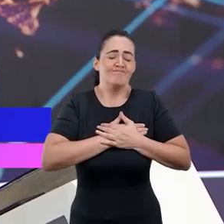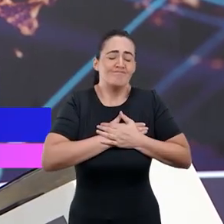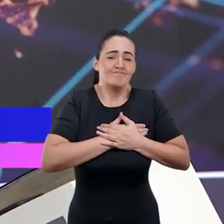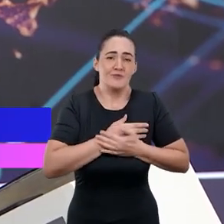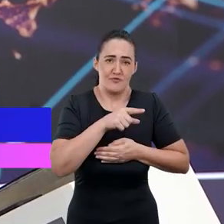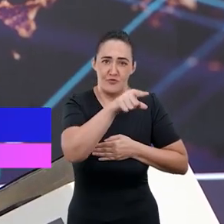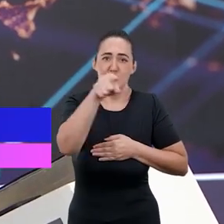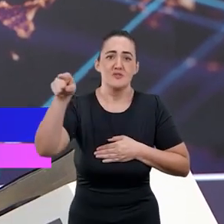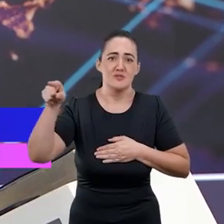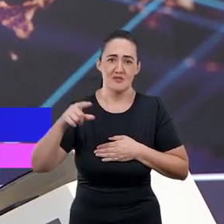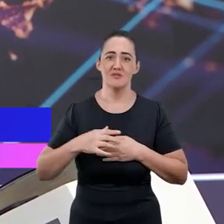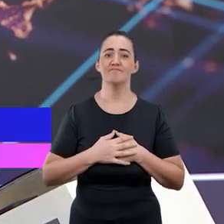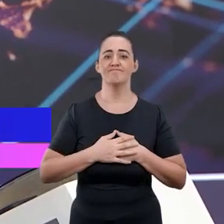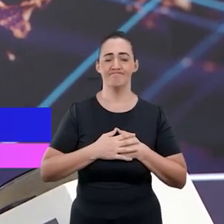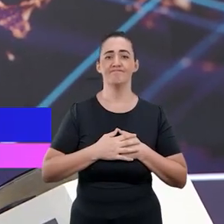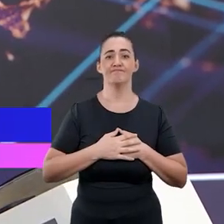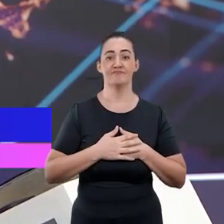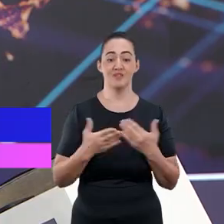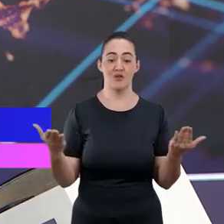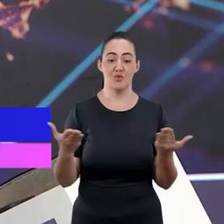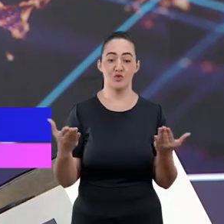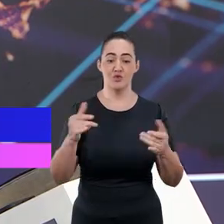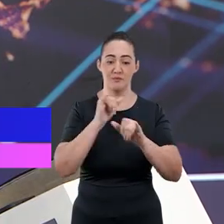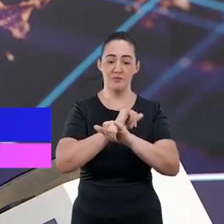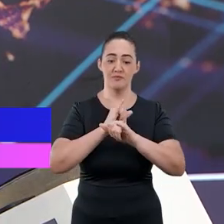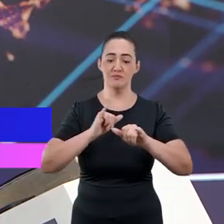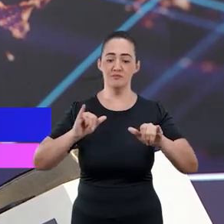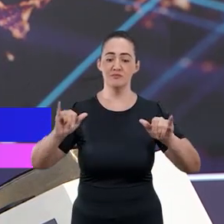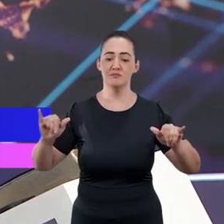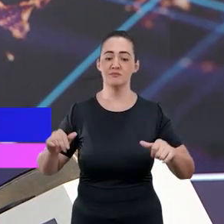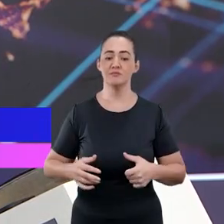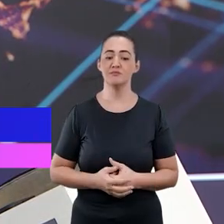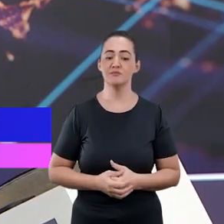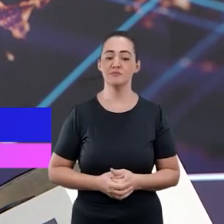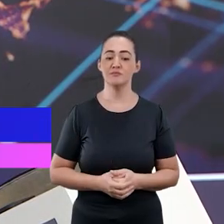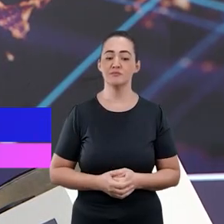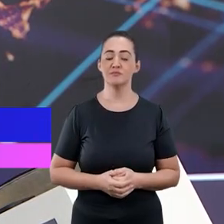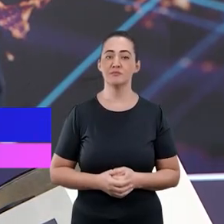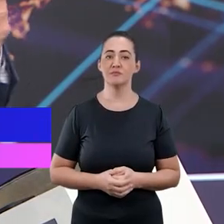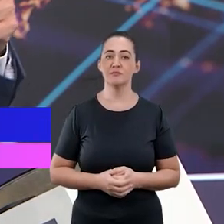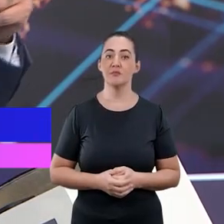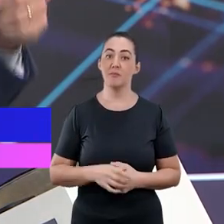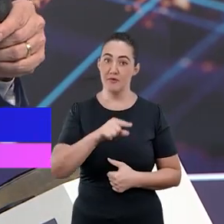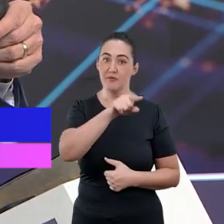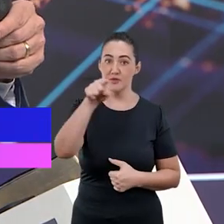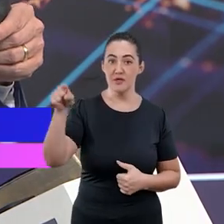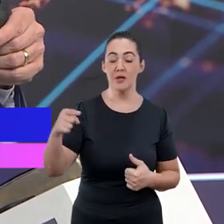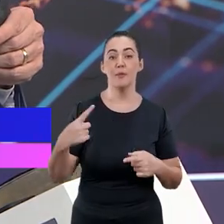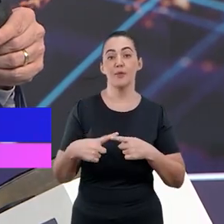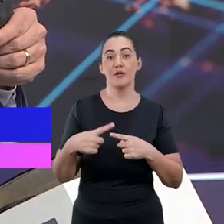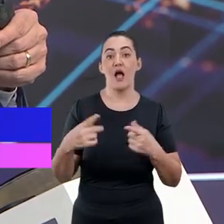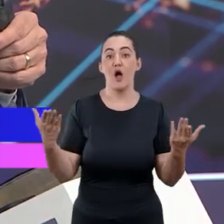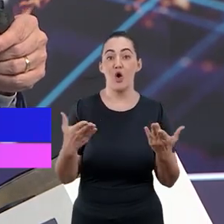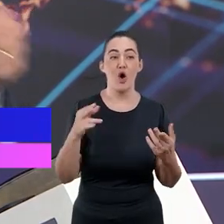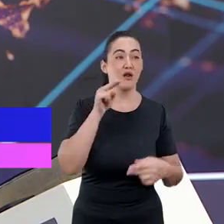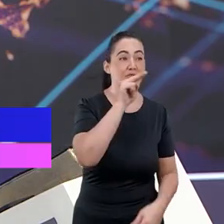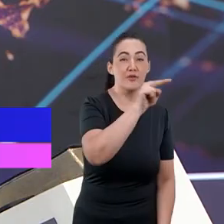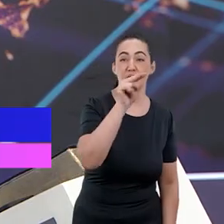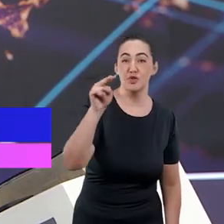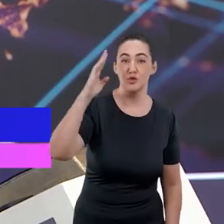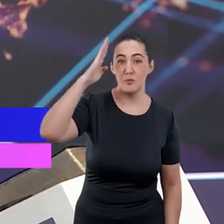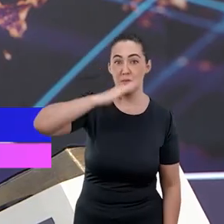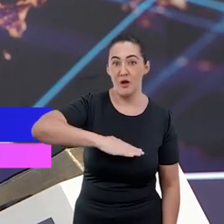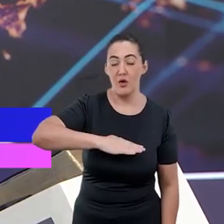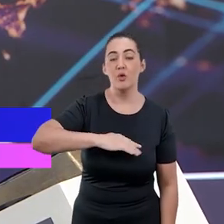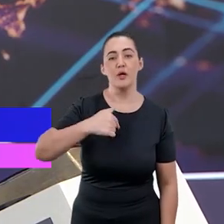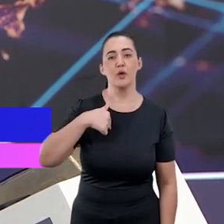enfrenta. E essa mensagem para mim conforta o meu coração, porque embora eu veja tanto mal à minha volta, eu ainda